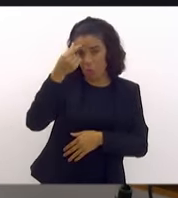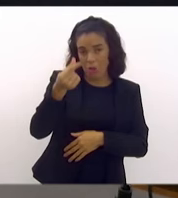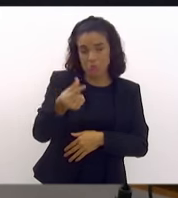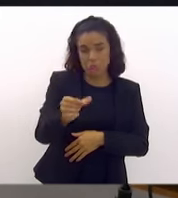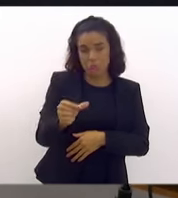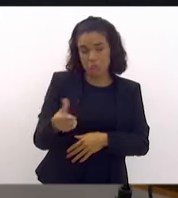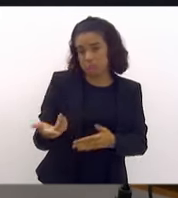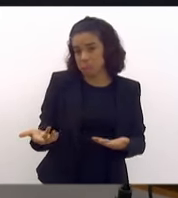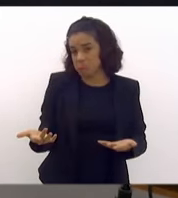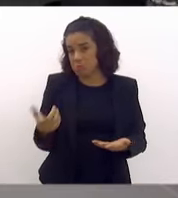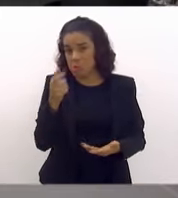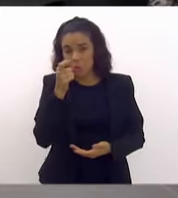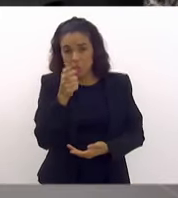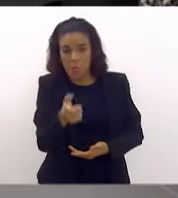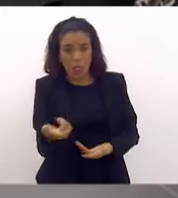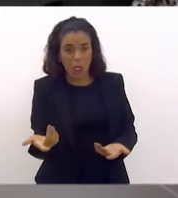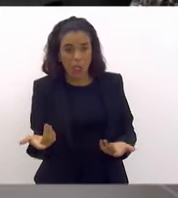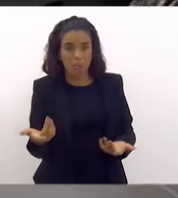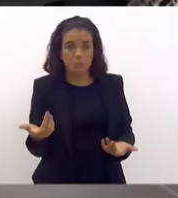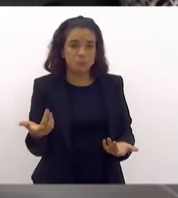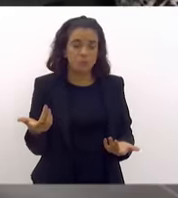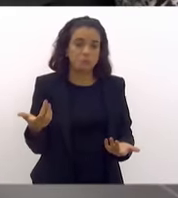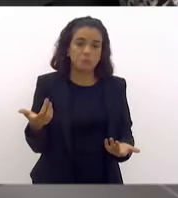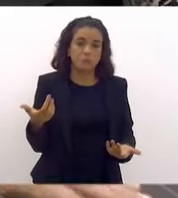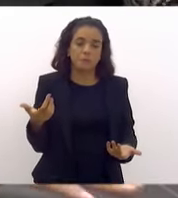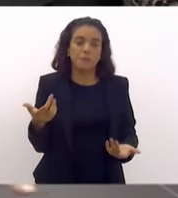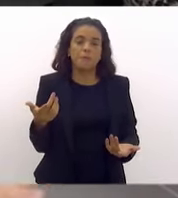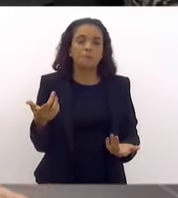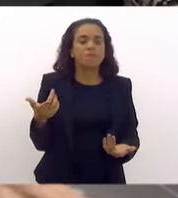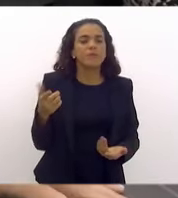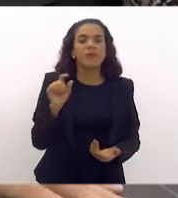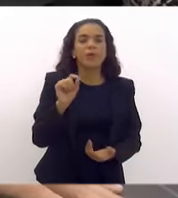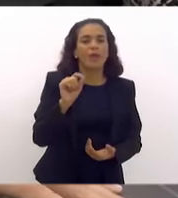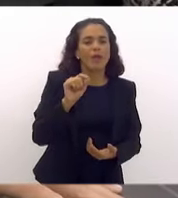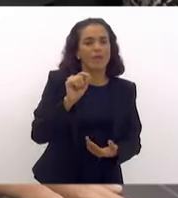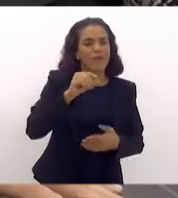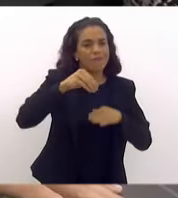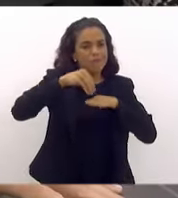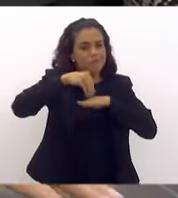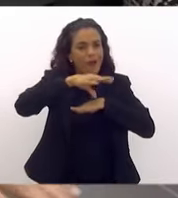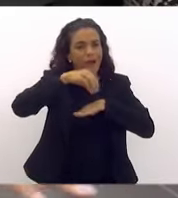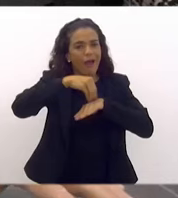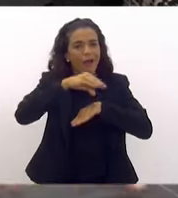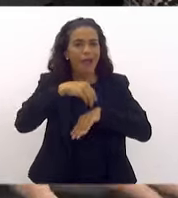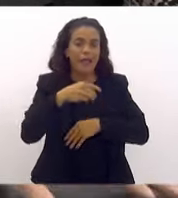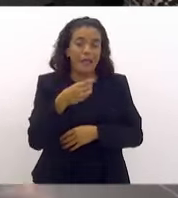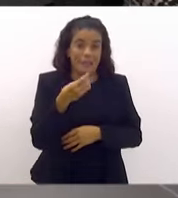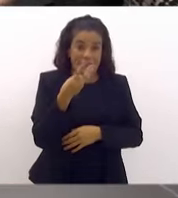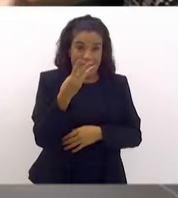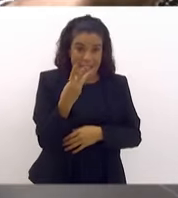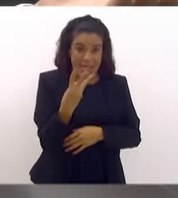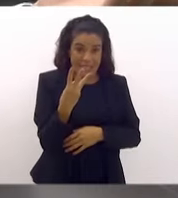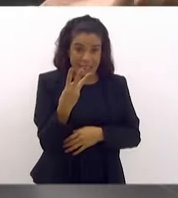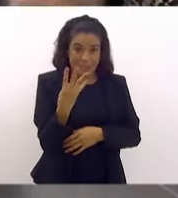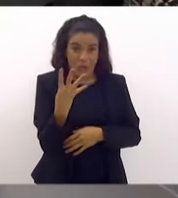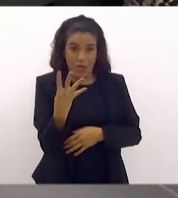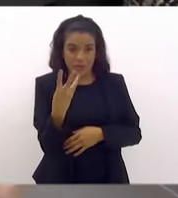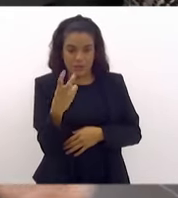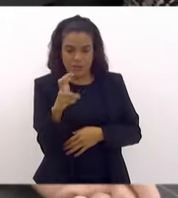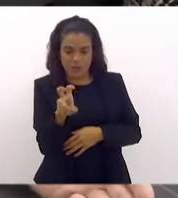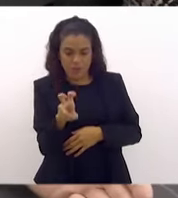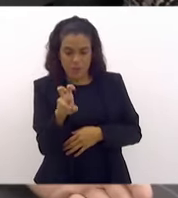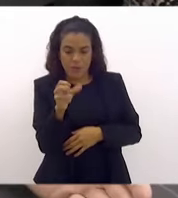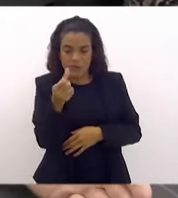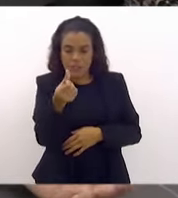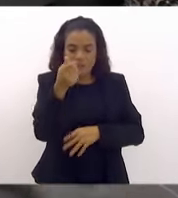interessam pela questão do que que consiste em passar três quro dias queç cinco meses aguardando a